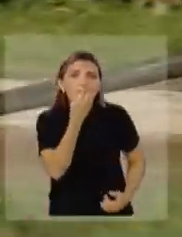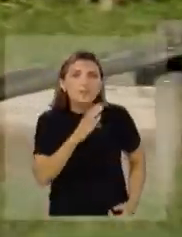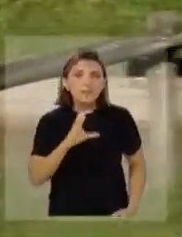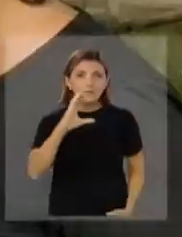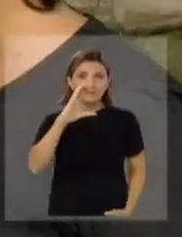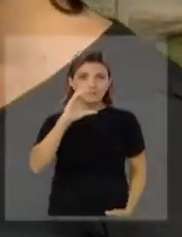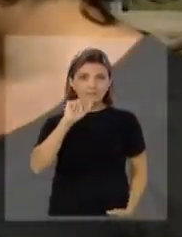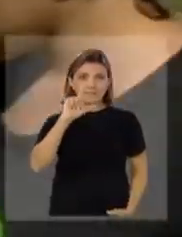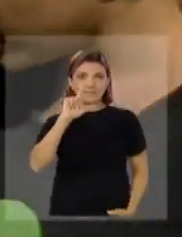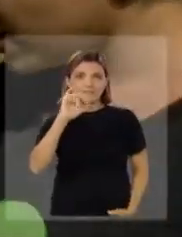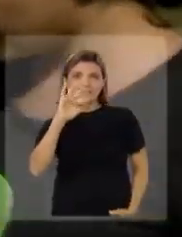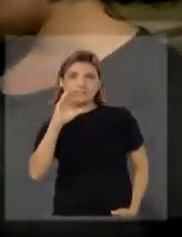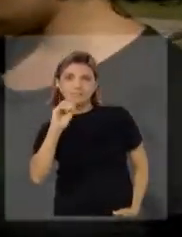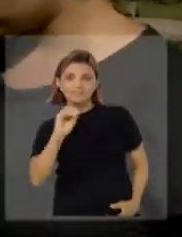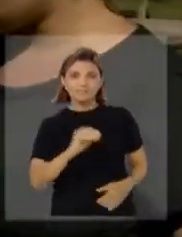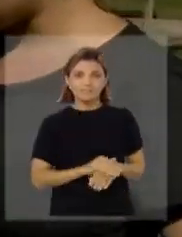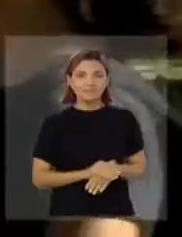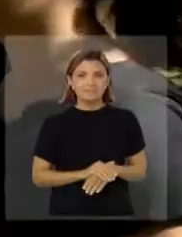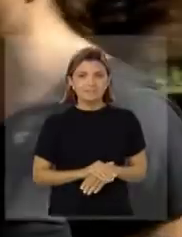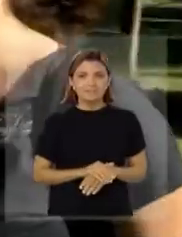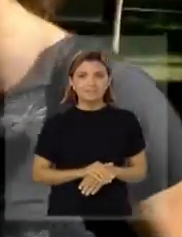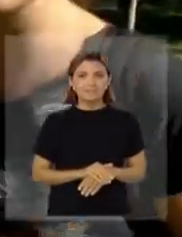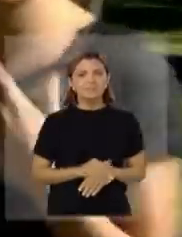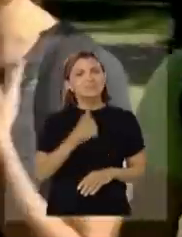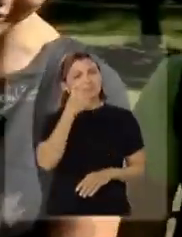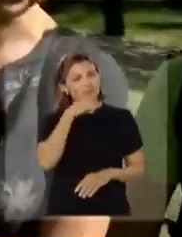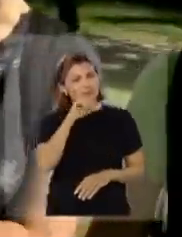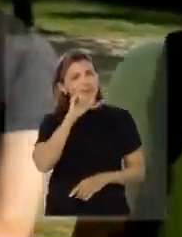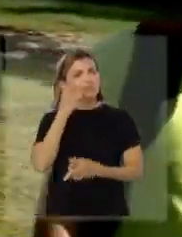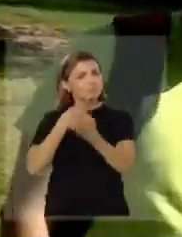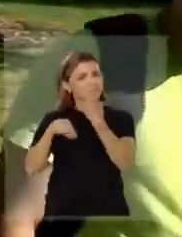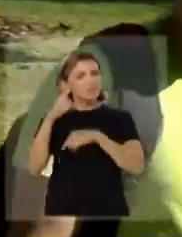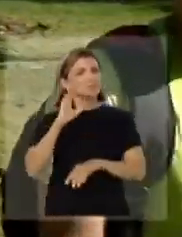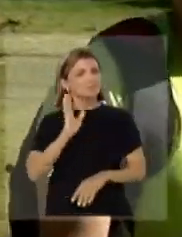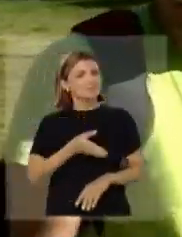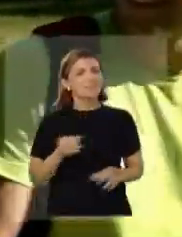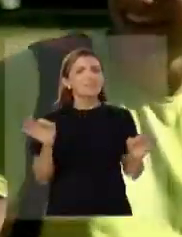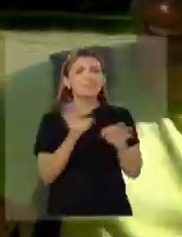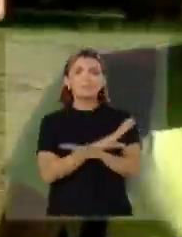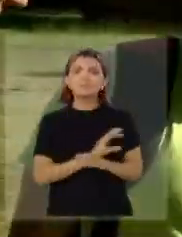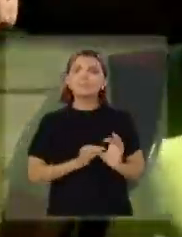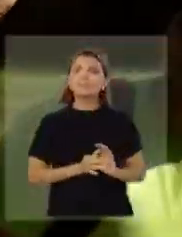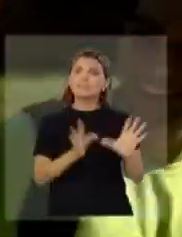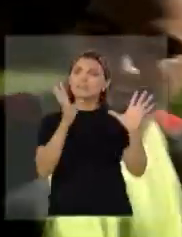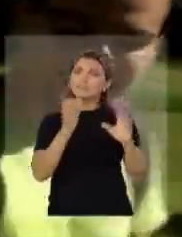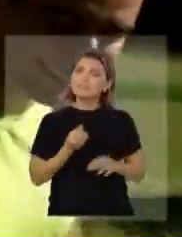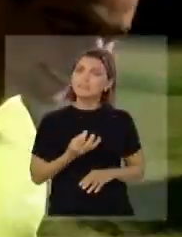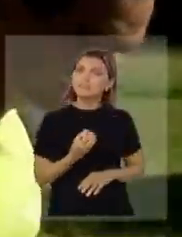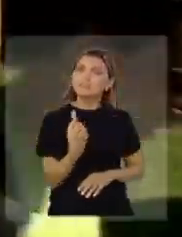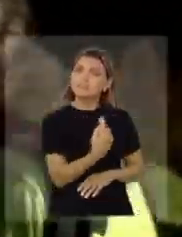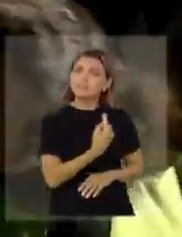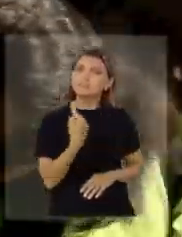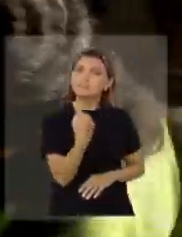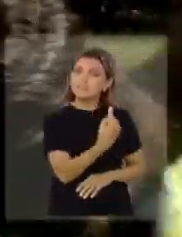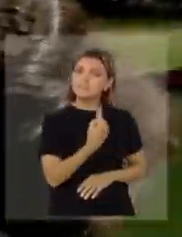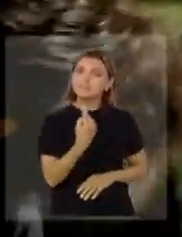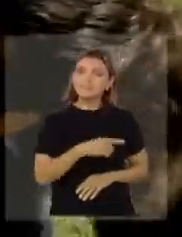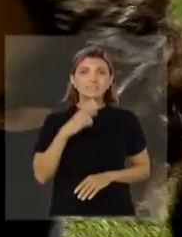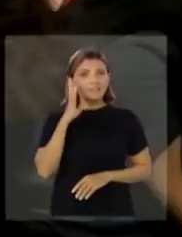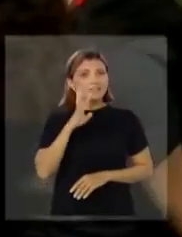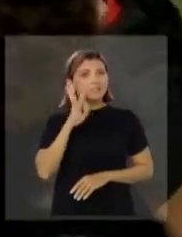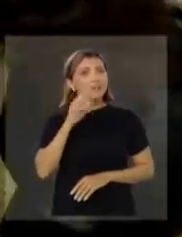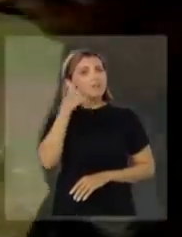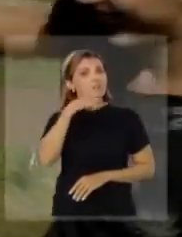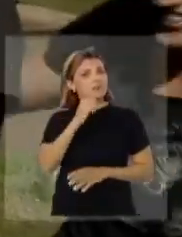tem cálcio. E caiu, gente. Mas sua mãe evoluiu muito, Martinha, vamos lá, vai. Ela já tá deixando você viajar sem